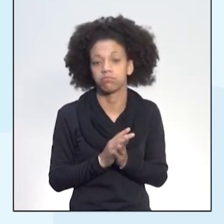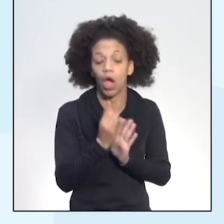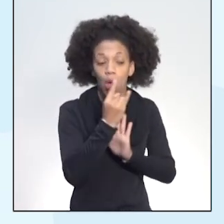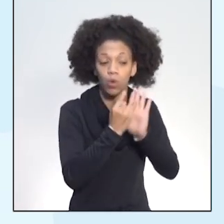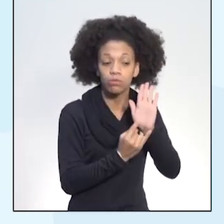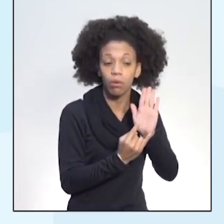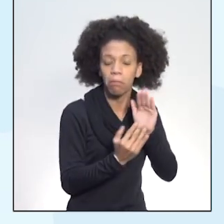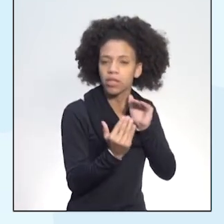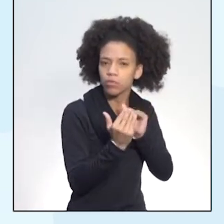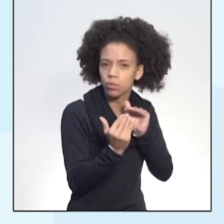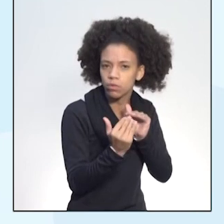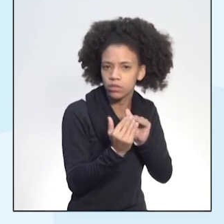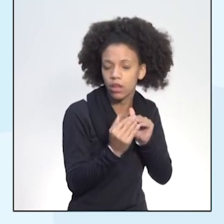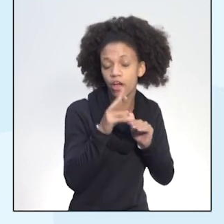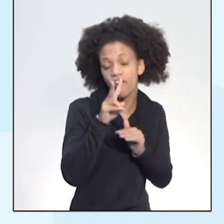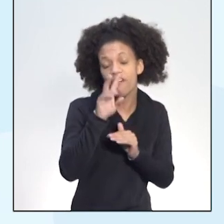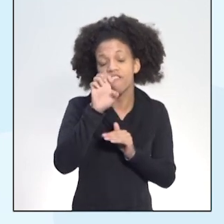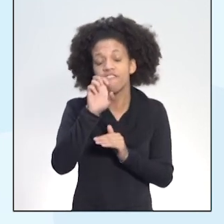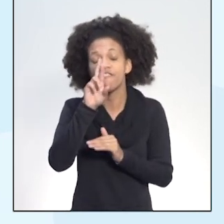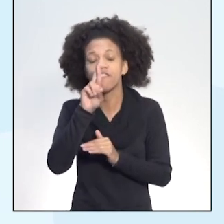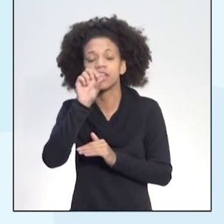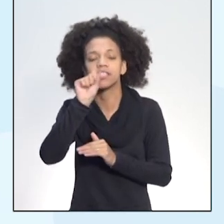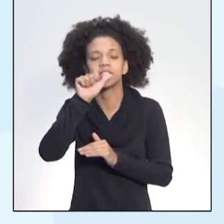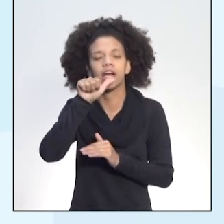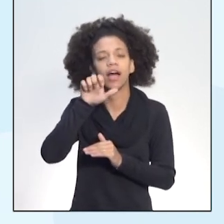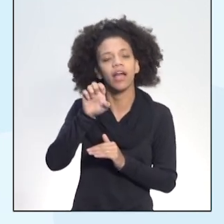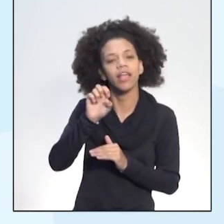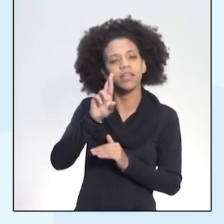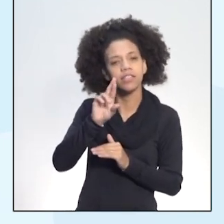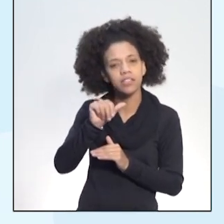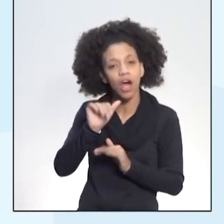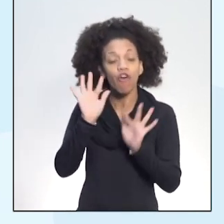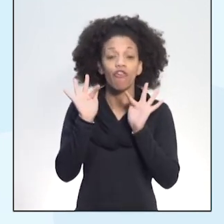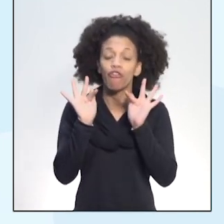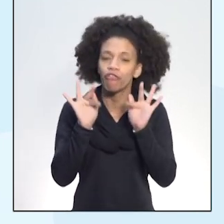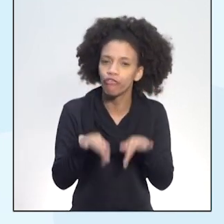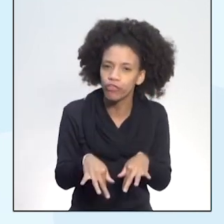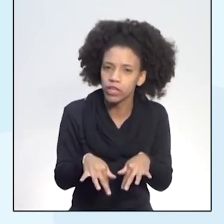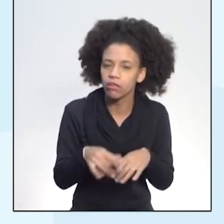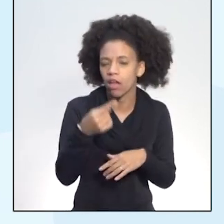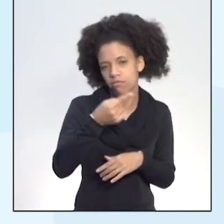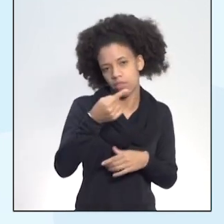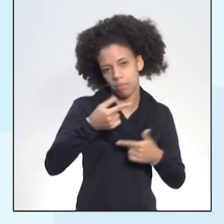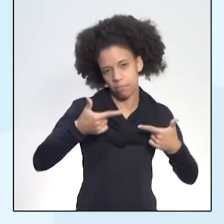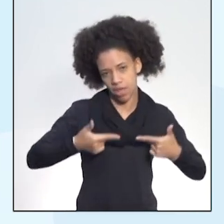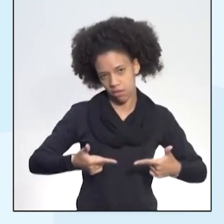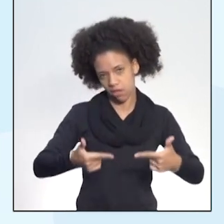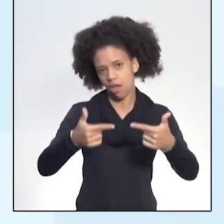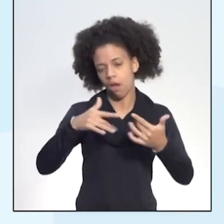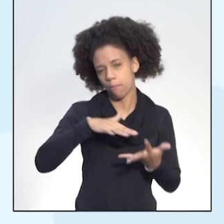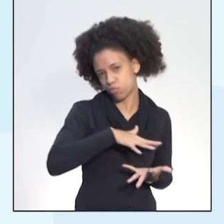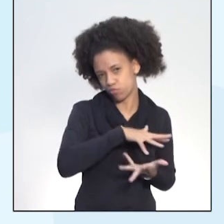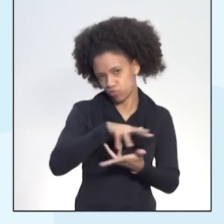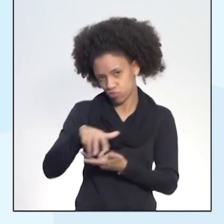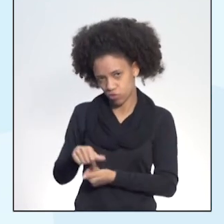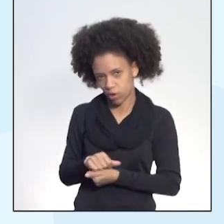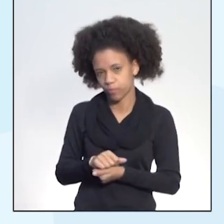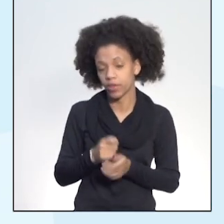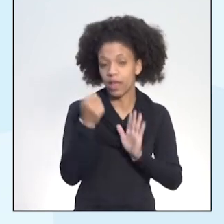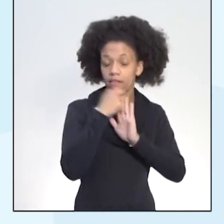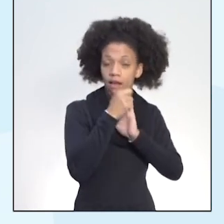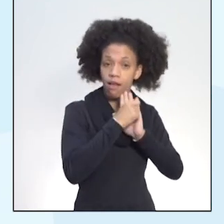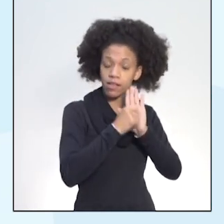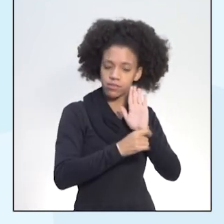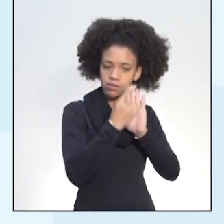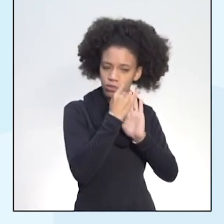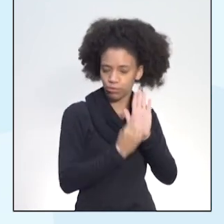de Versailles foi o fim da Primeira Guerra Mundial. Ele foi